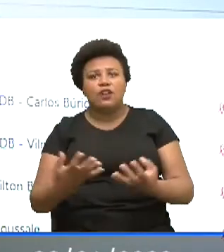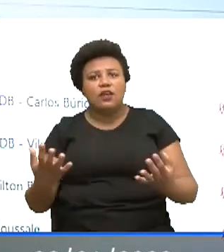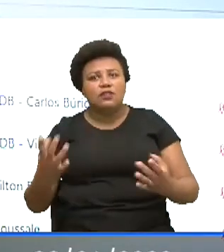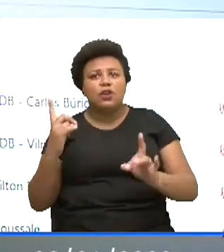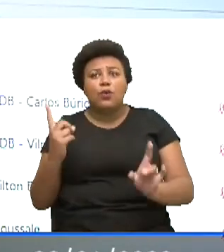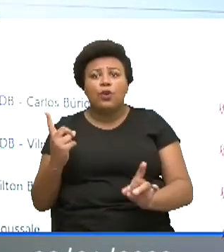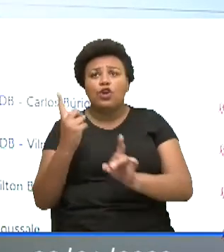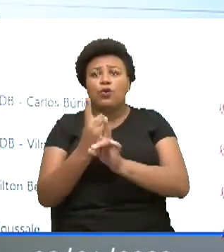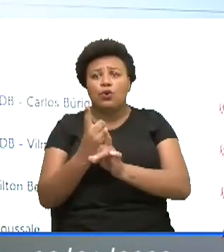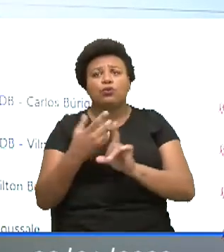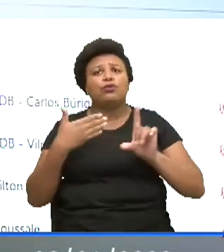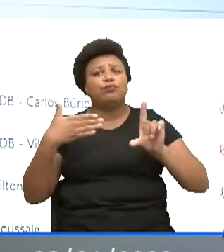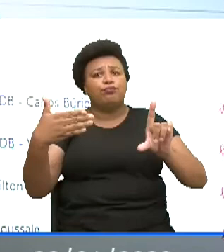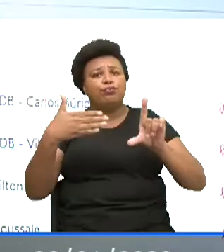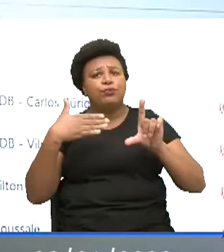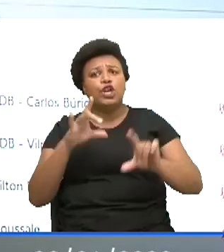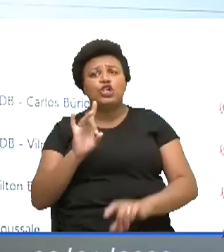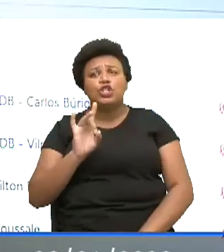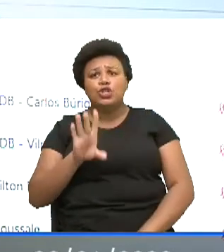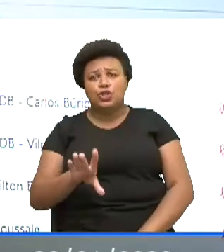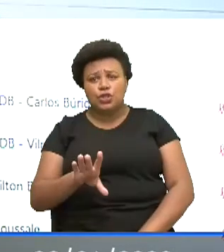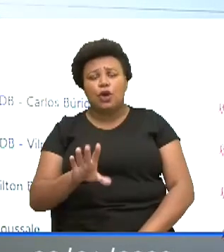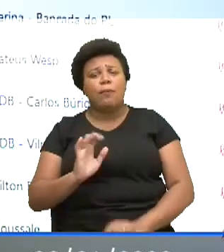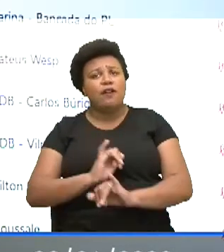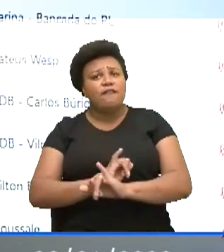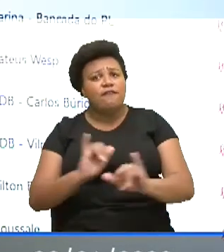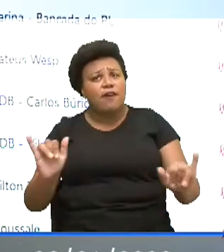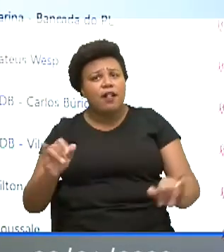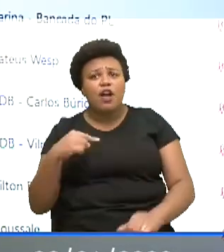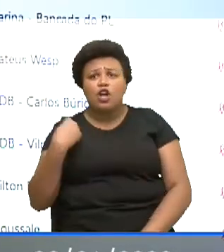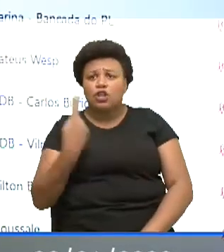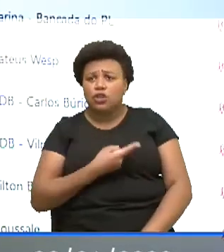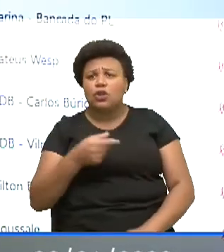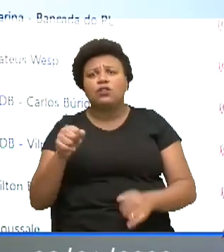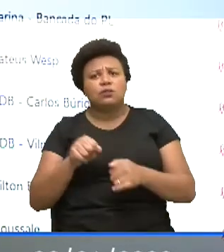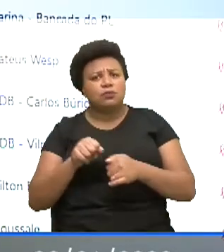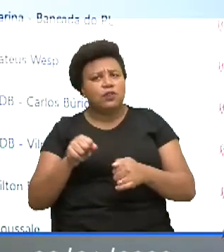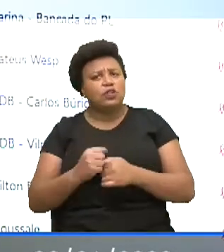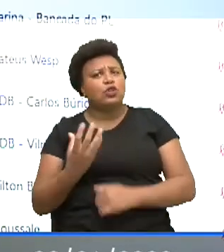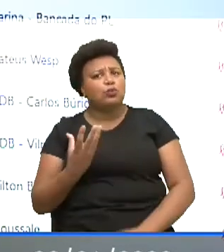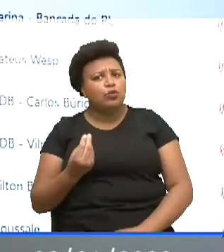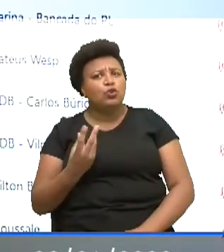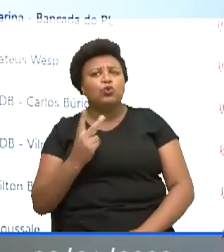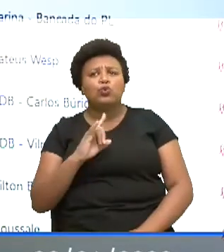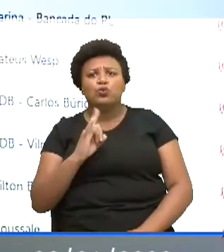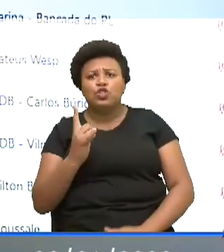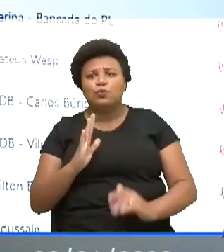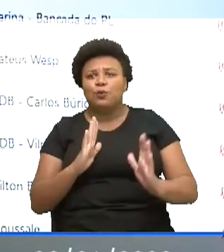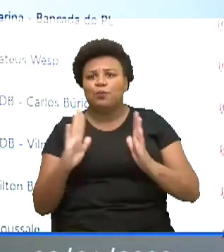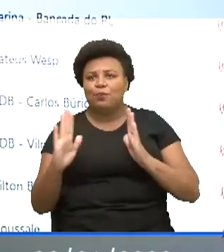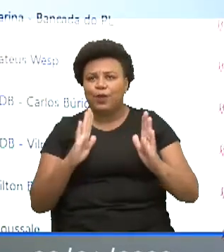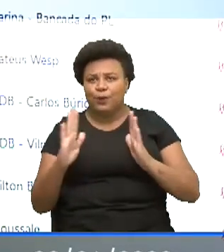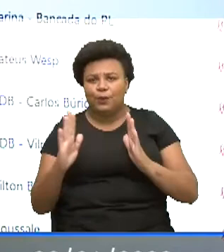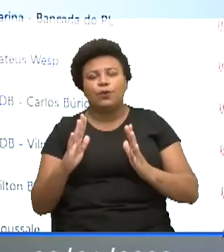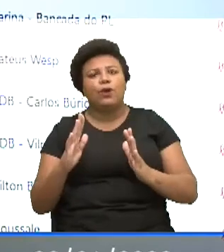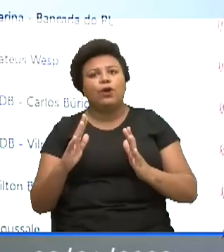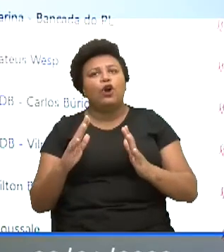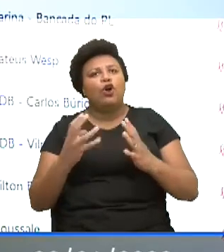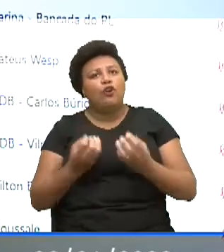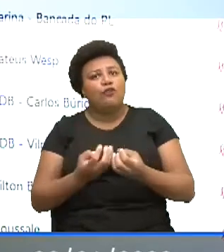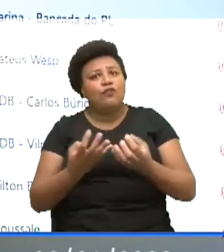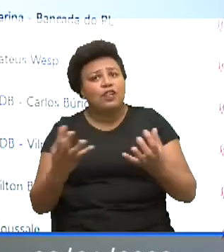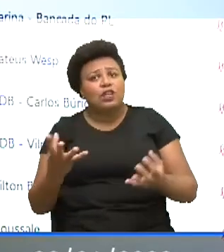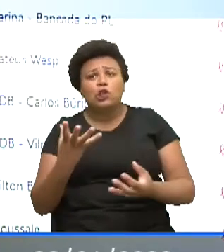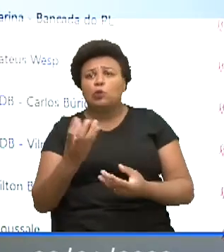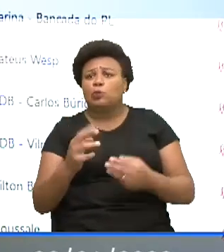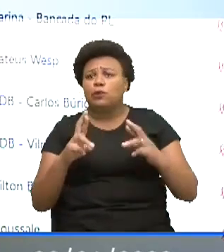aqui, né? E só para dizer que nós temos feito isso muito no último período, né? Proporcionando